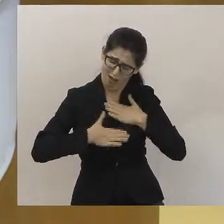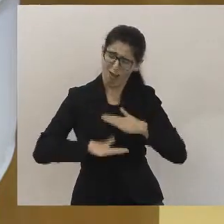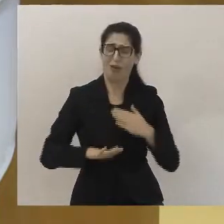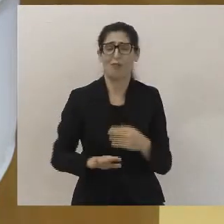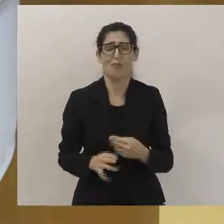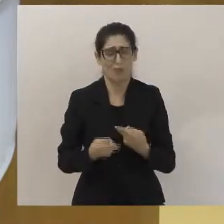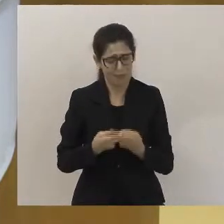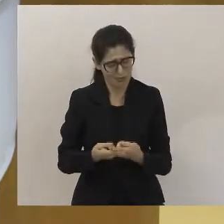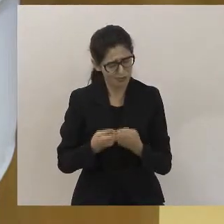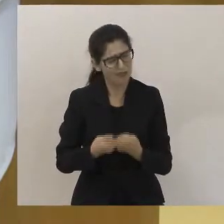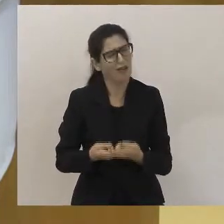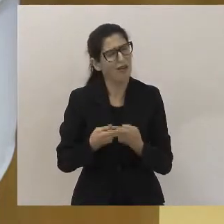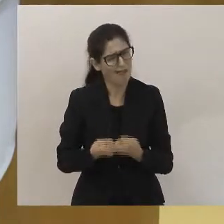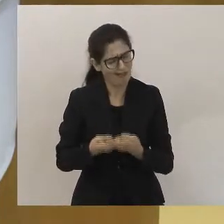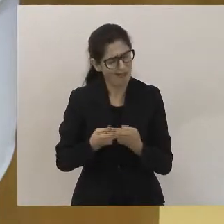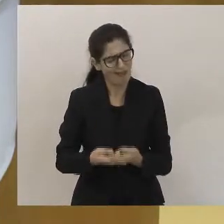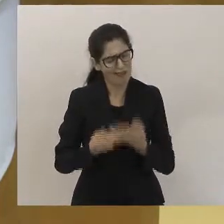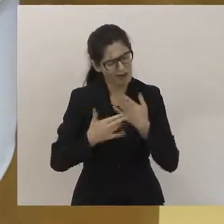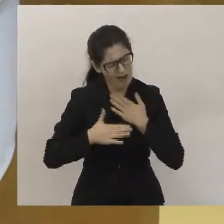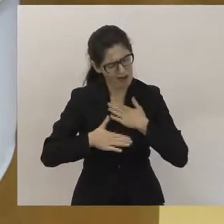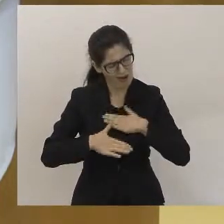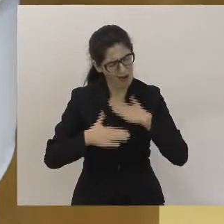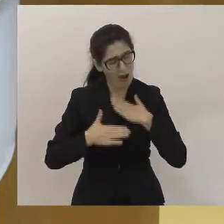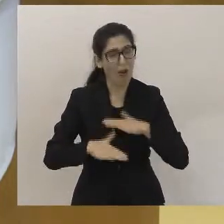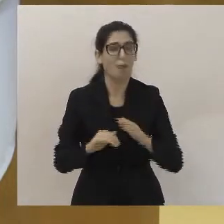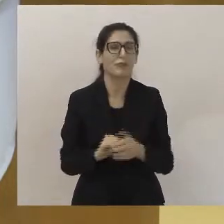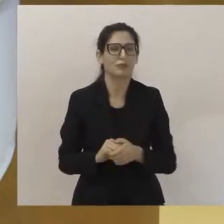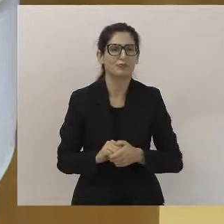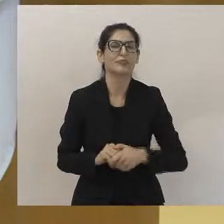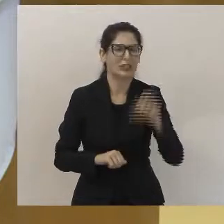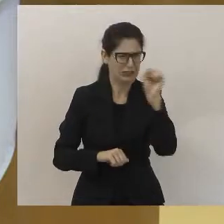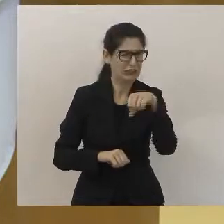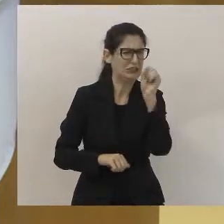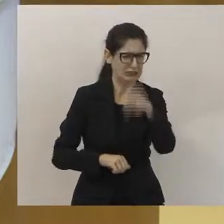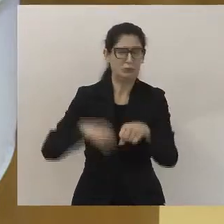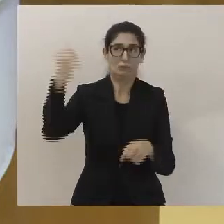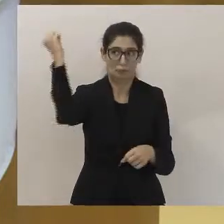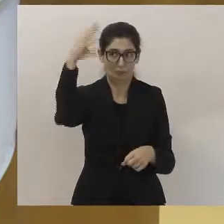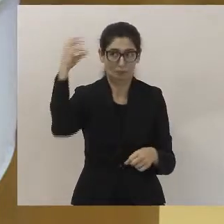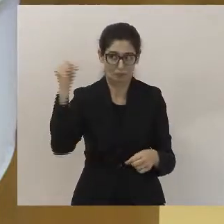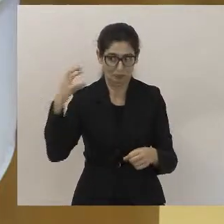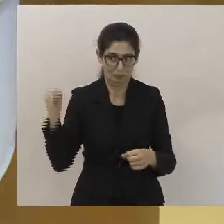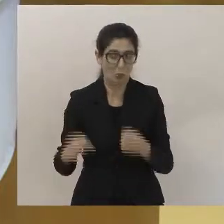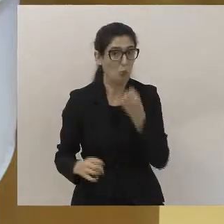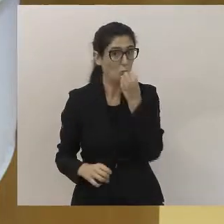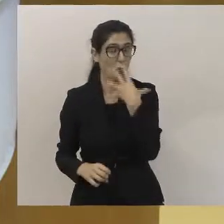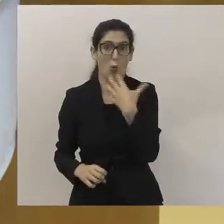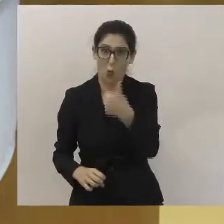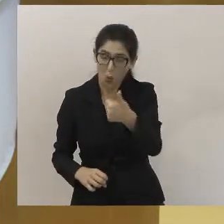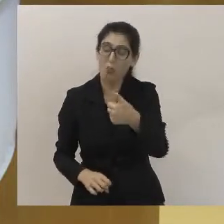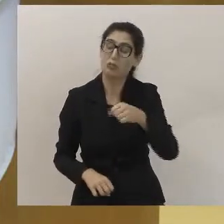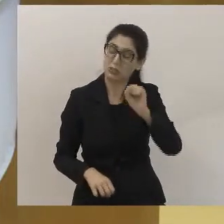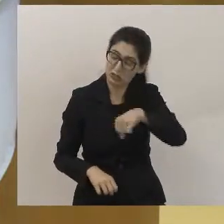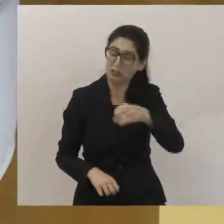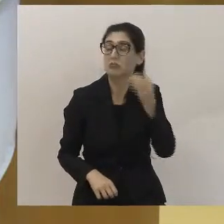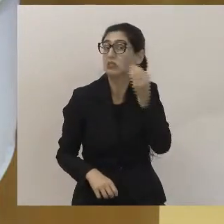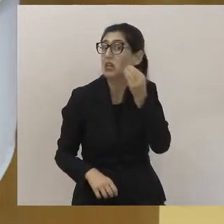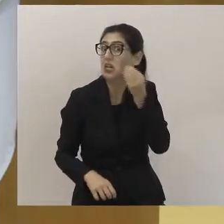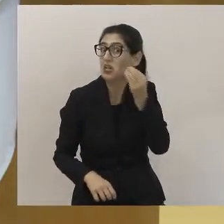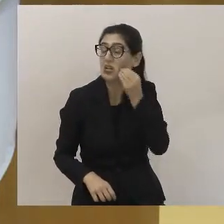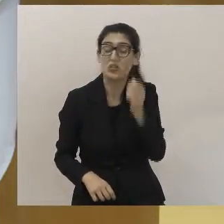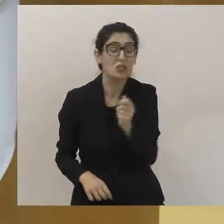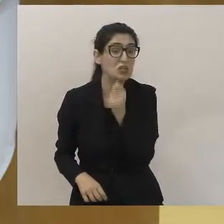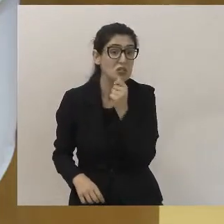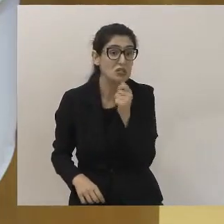então precisamos sair um pouquinho de paciência e com certeza esse semáforo vai trazer bastante benefício eu tenho certeza disso mas se ficar uma coisa